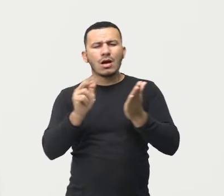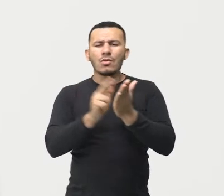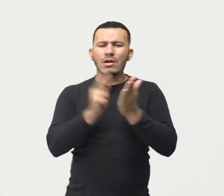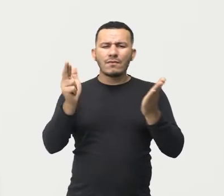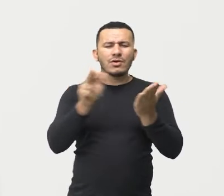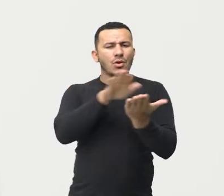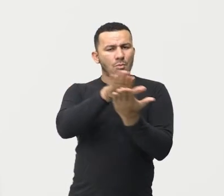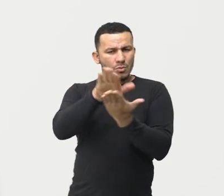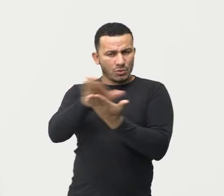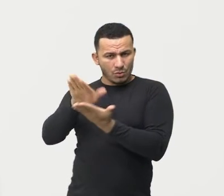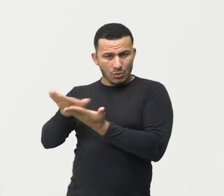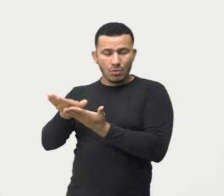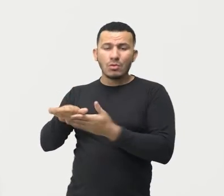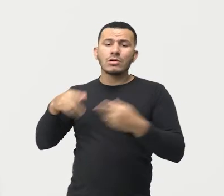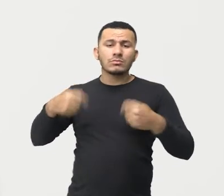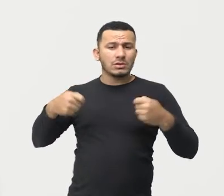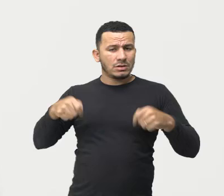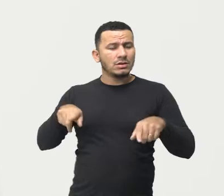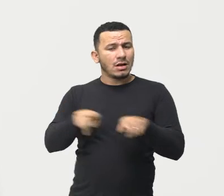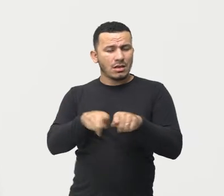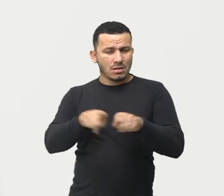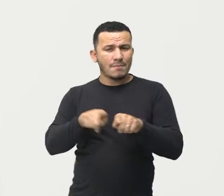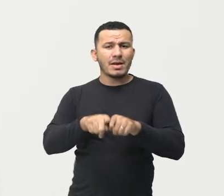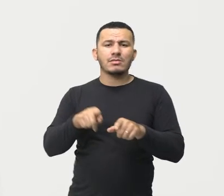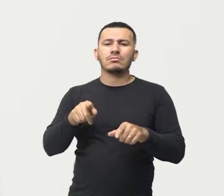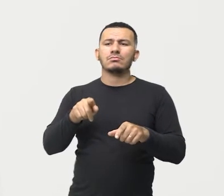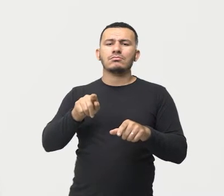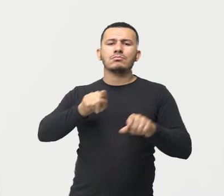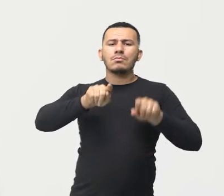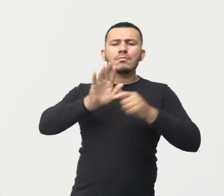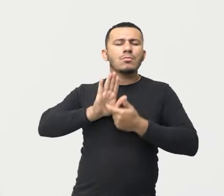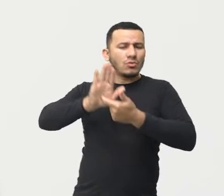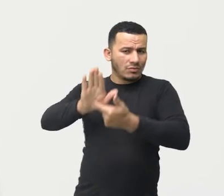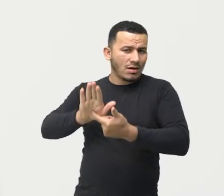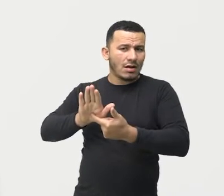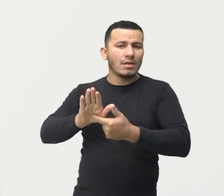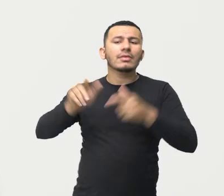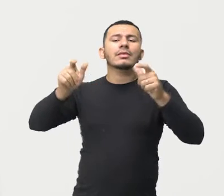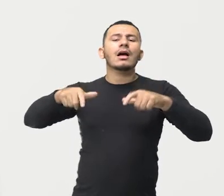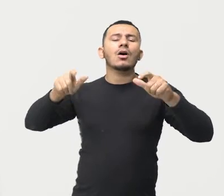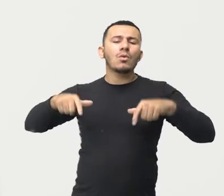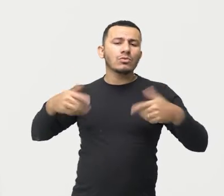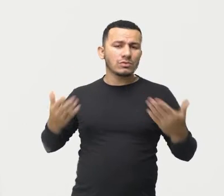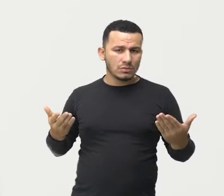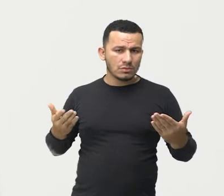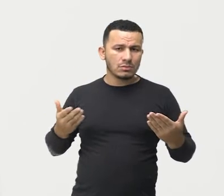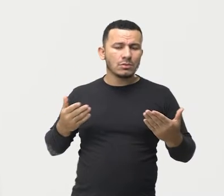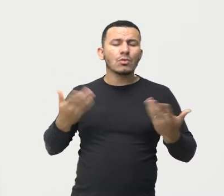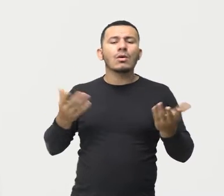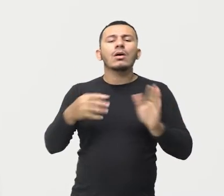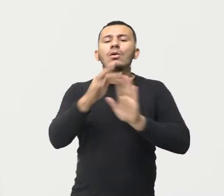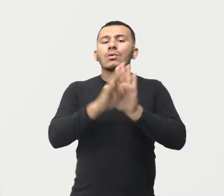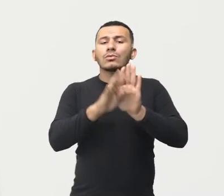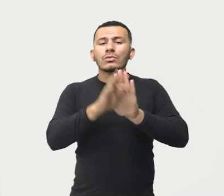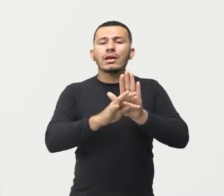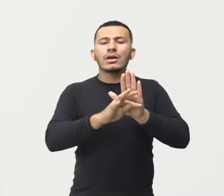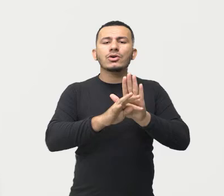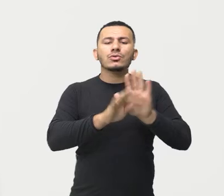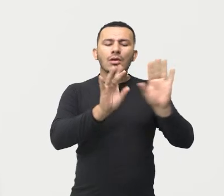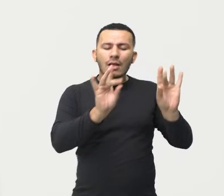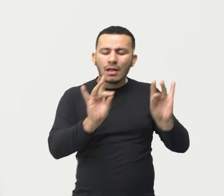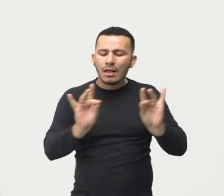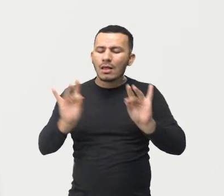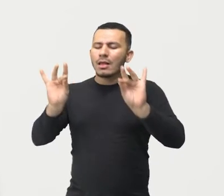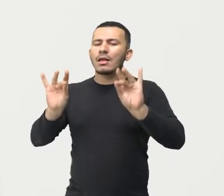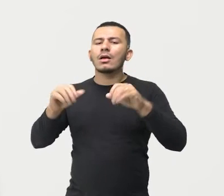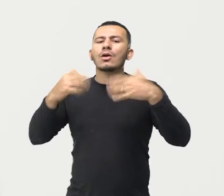essa revista publicou, você tem que fazer menção, você tem que indicar que parte do texto ou qual